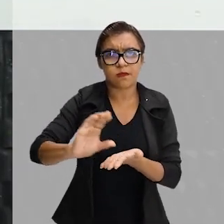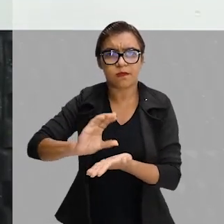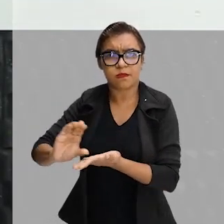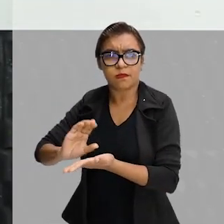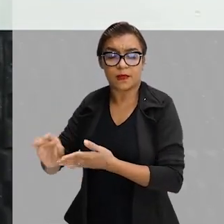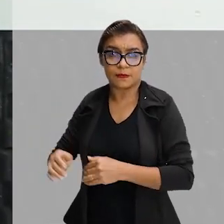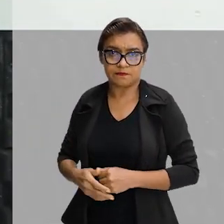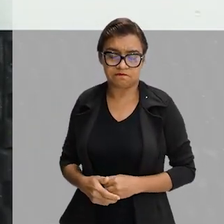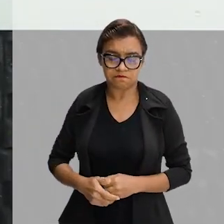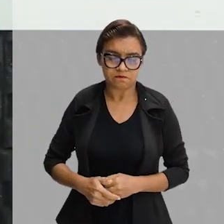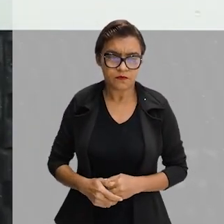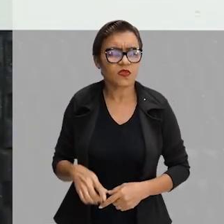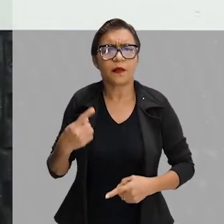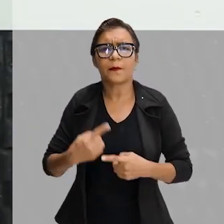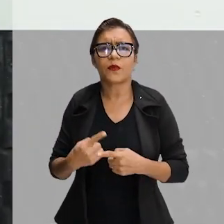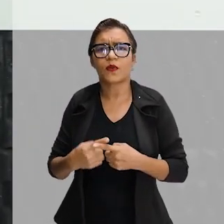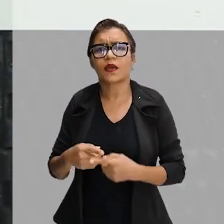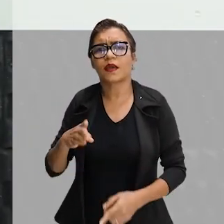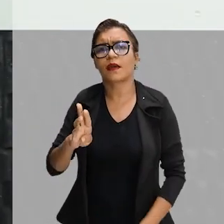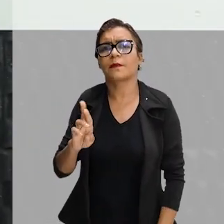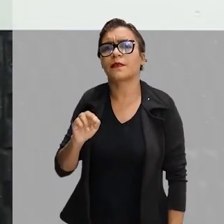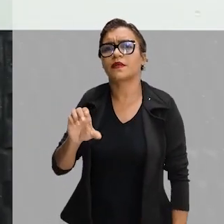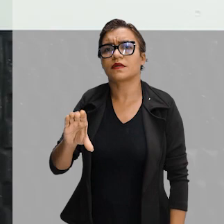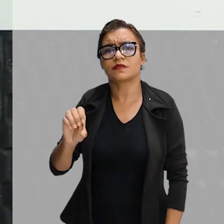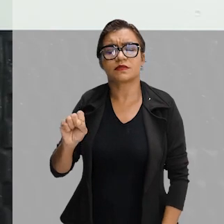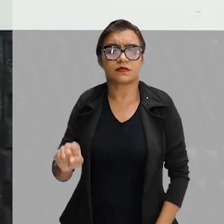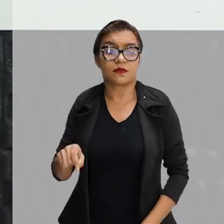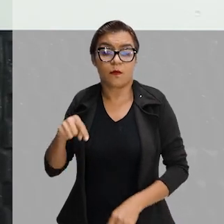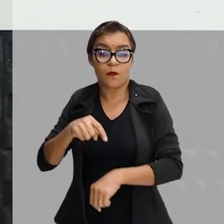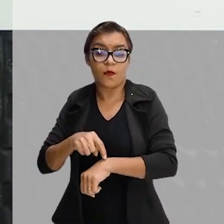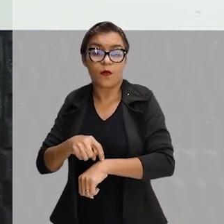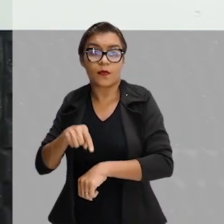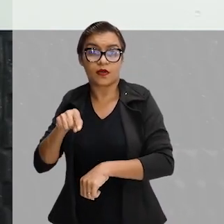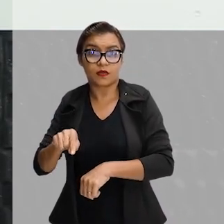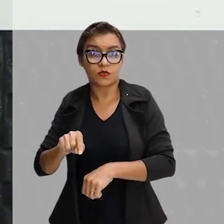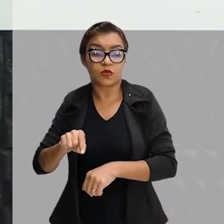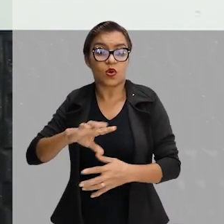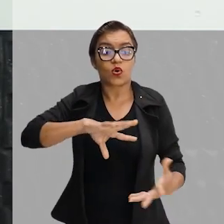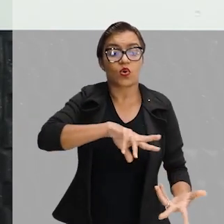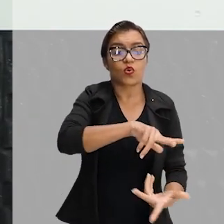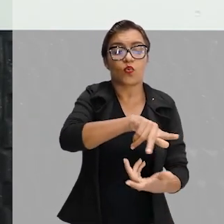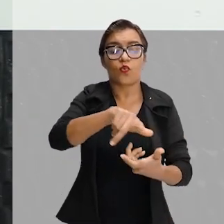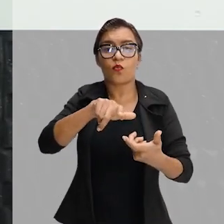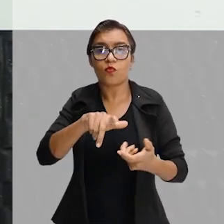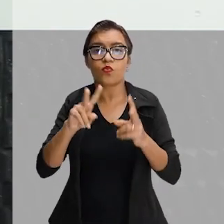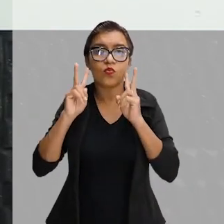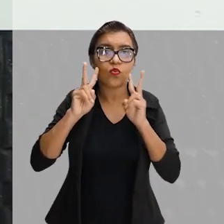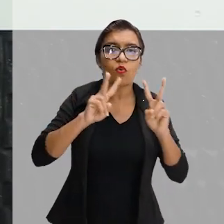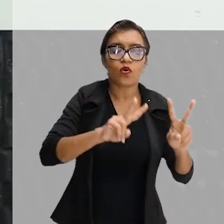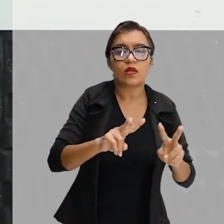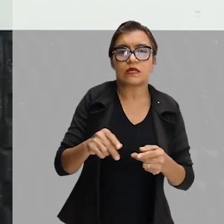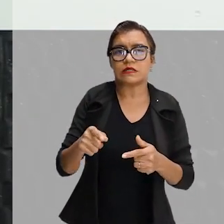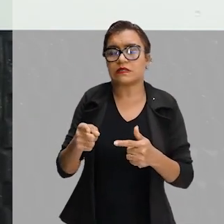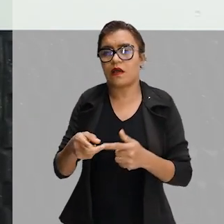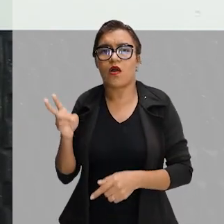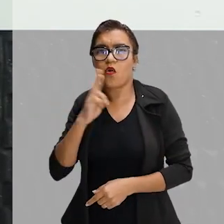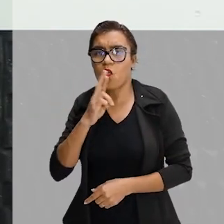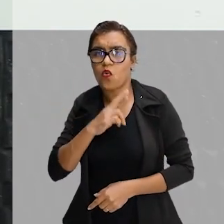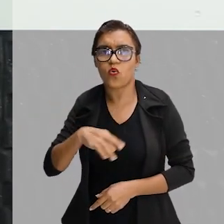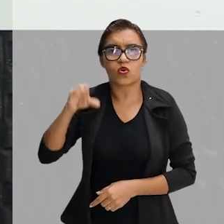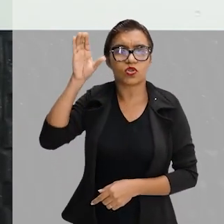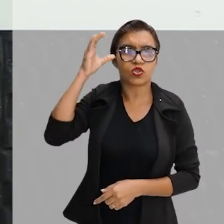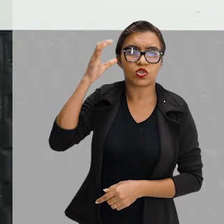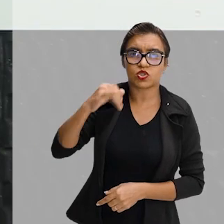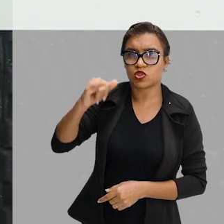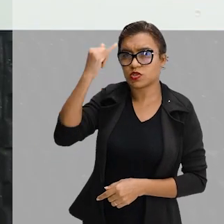de BRICS? Porque foi esse momento que o mundo encarou o Brasil, assim como Rússia, Índia, China e África